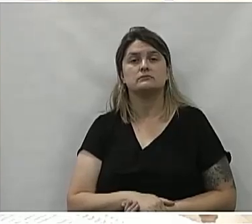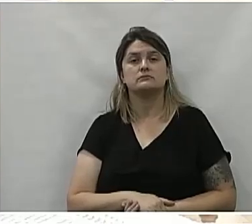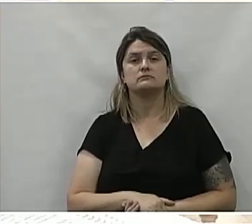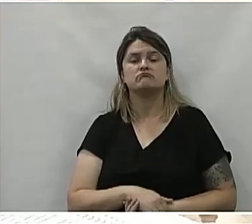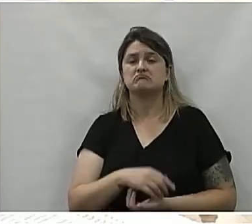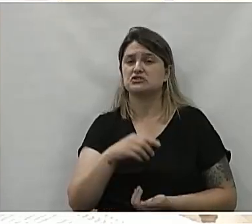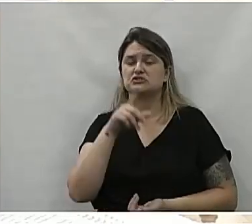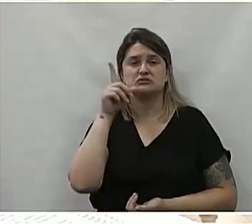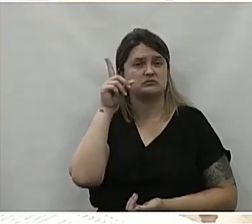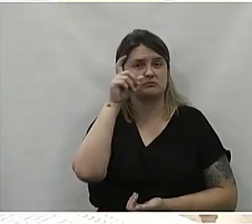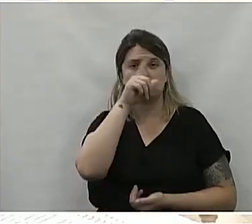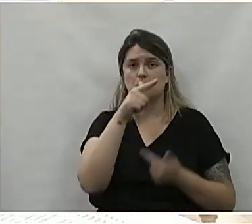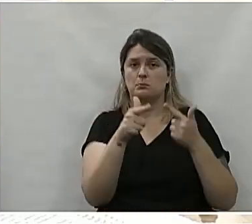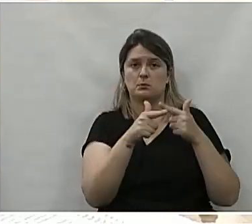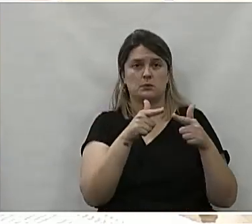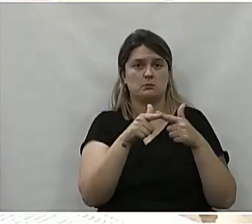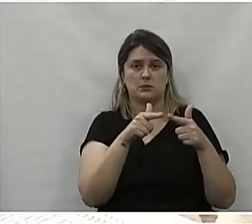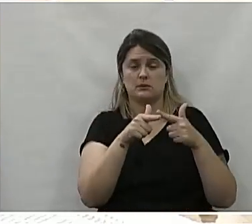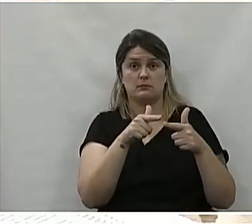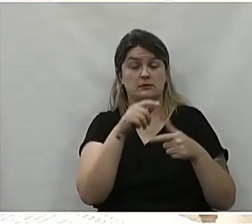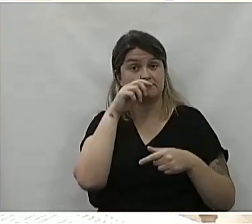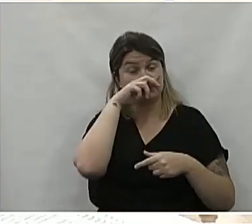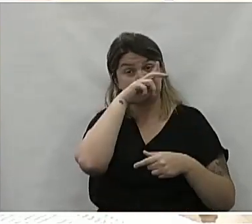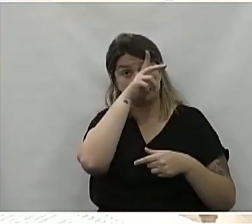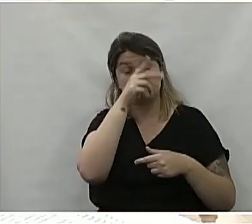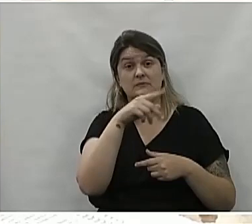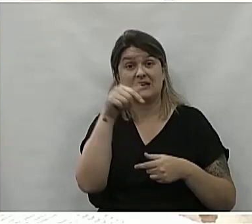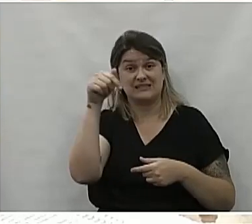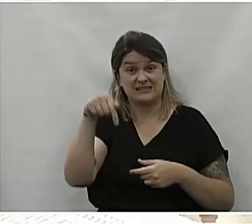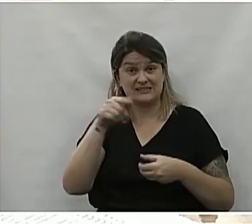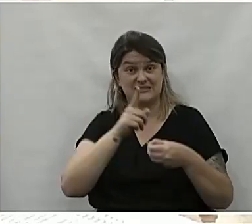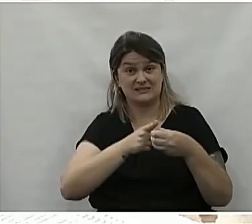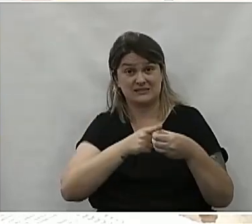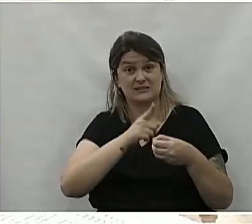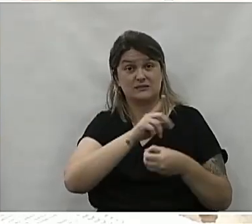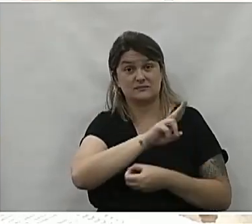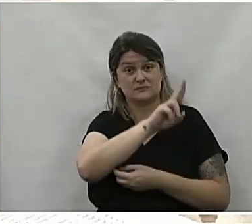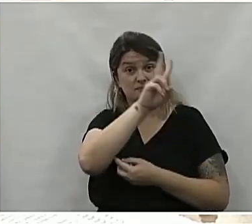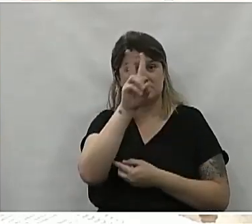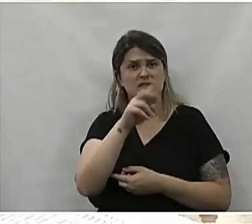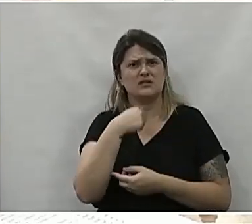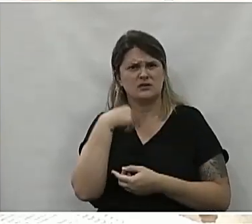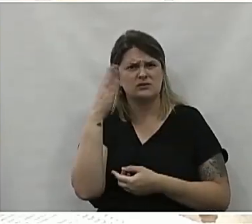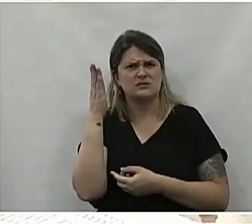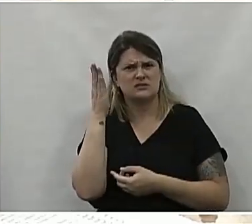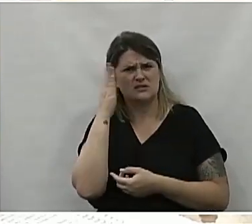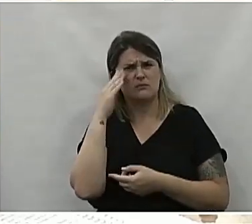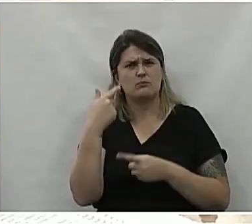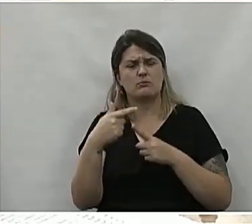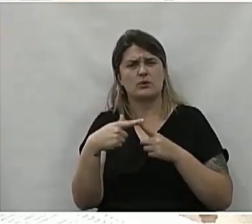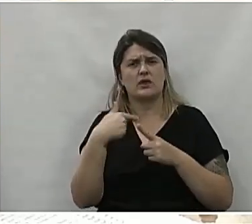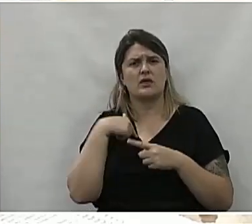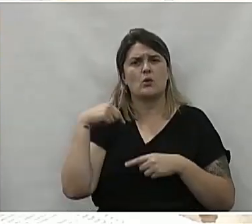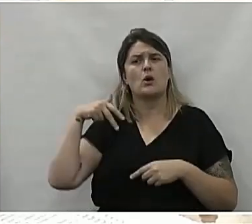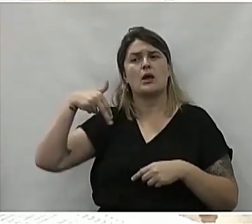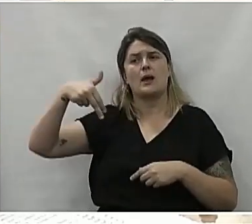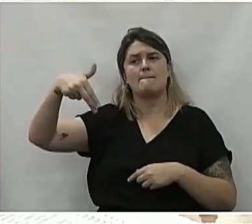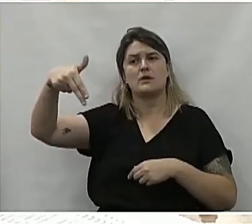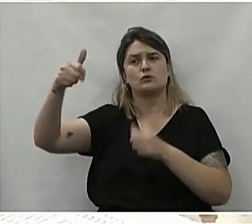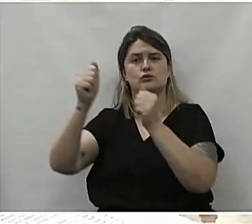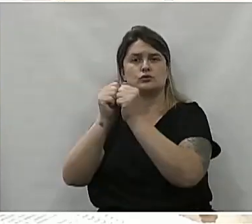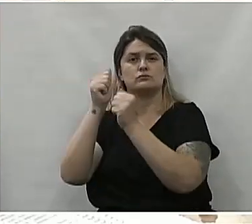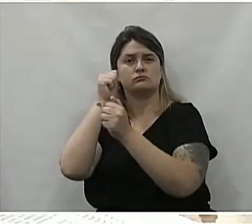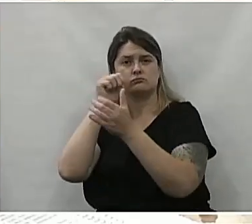Está terrível o lixo O lixo Tem união da vitória Eu sei Porque eu faço Minhas caminhadas Pela manhã Com a minha